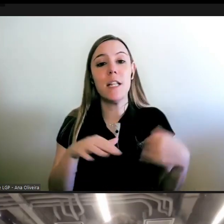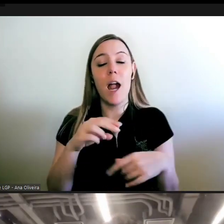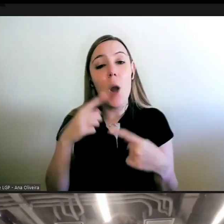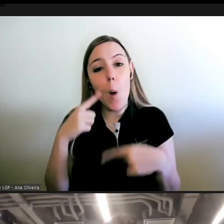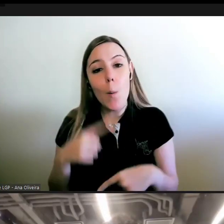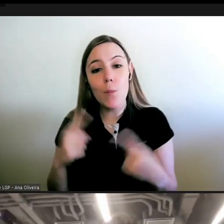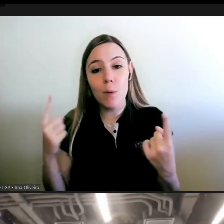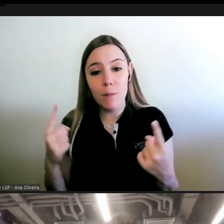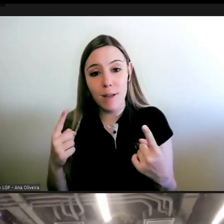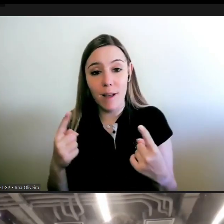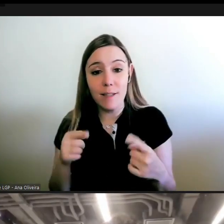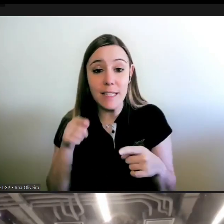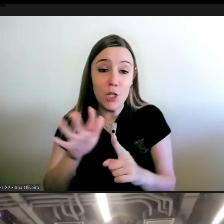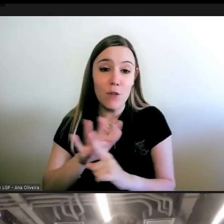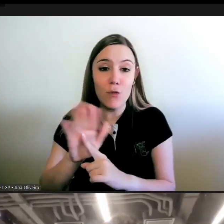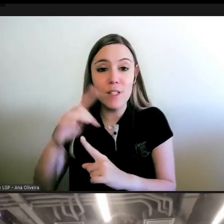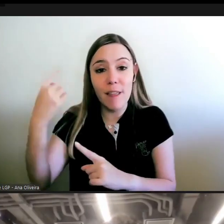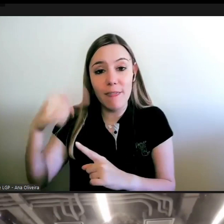quais estão.